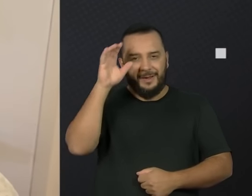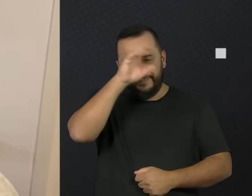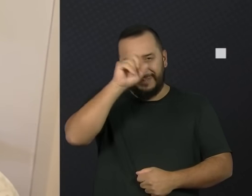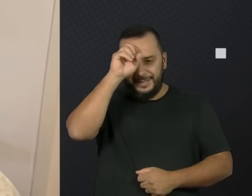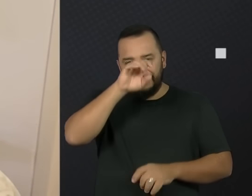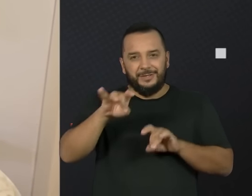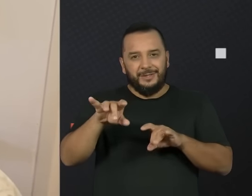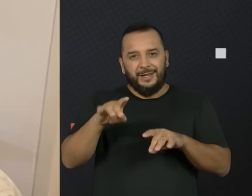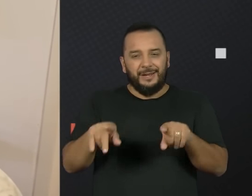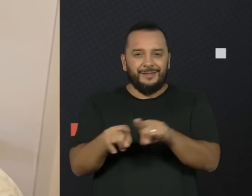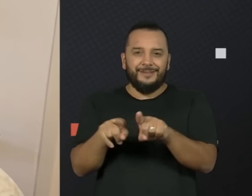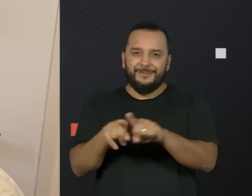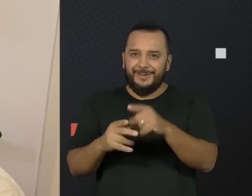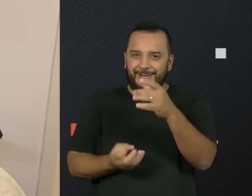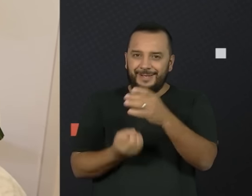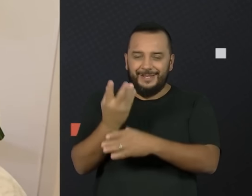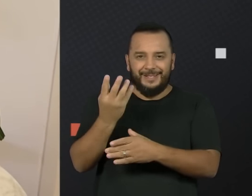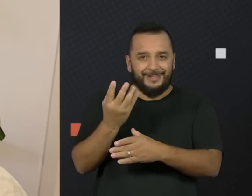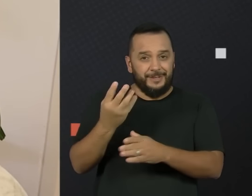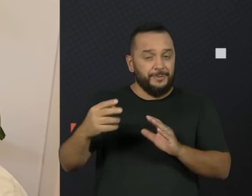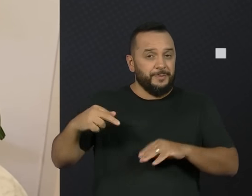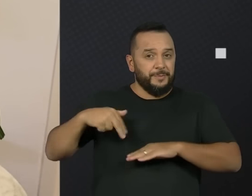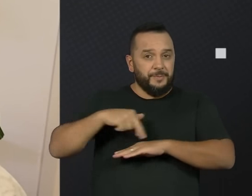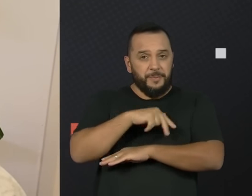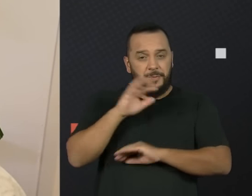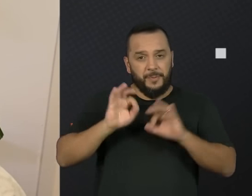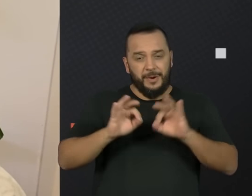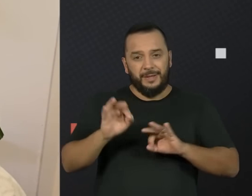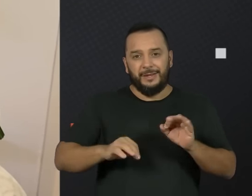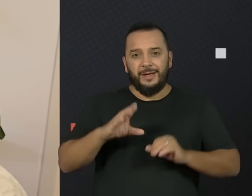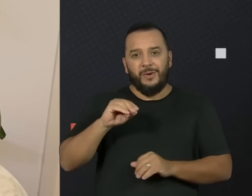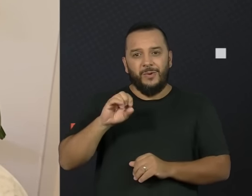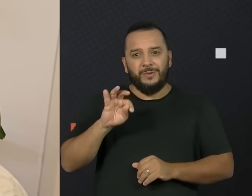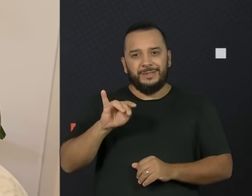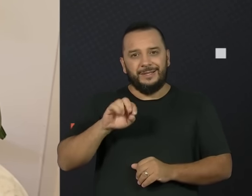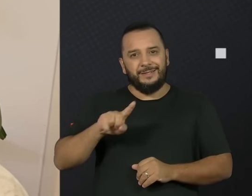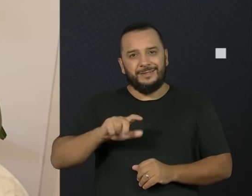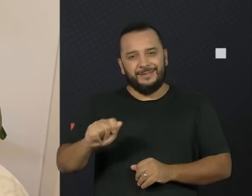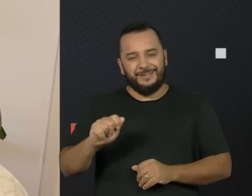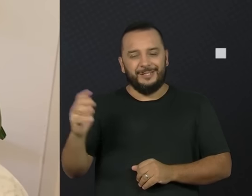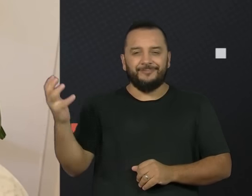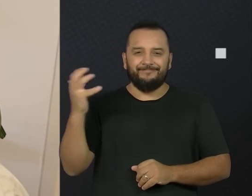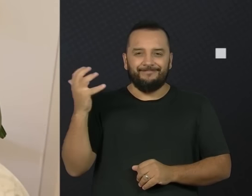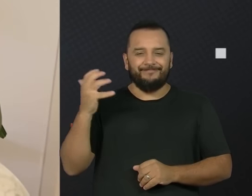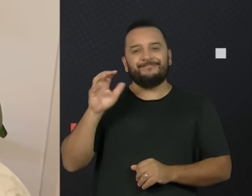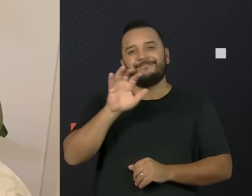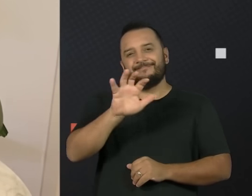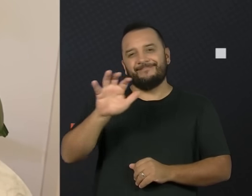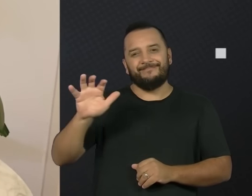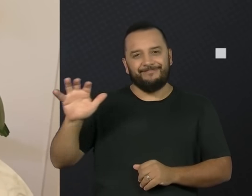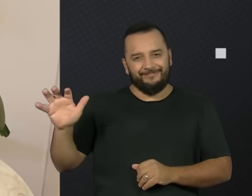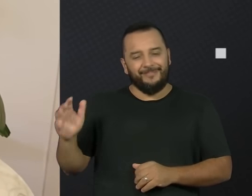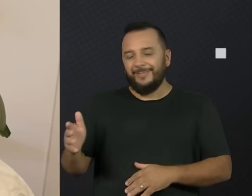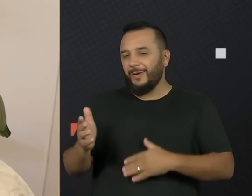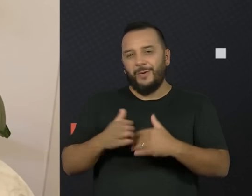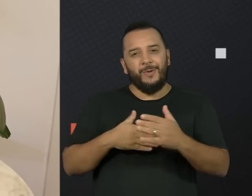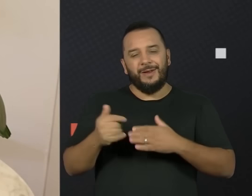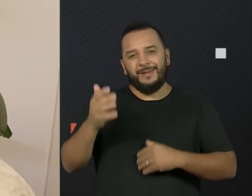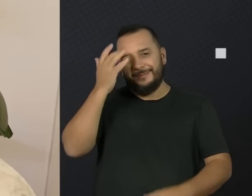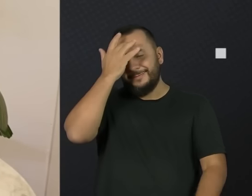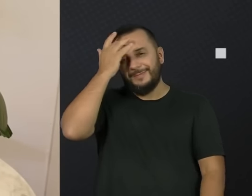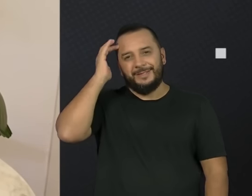e criativa de moda. Constança inspira e dá rumo para qualquer